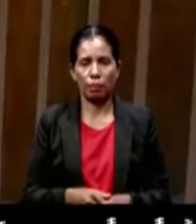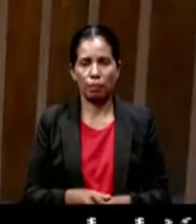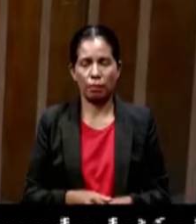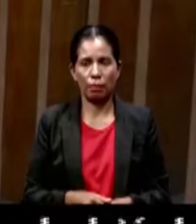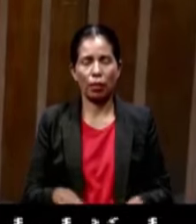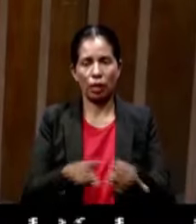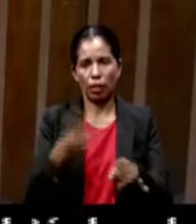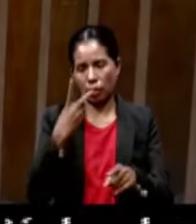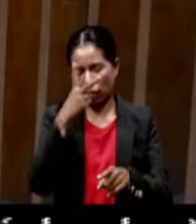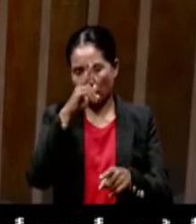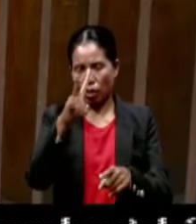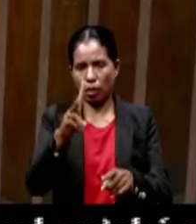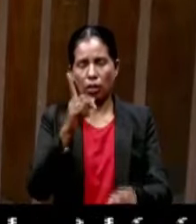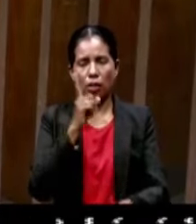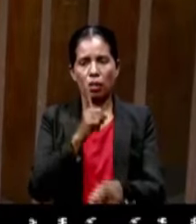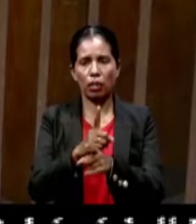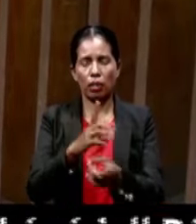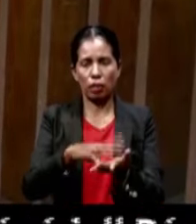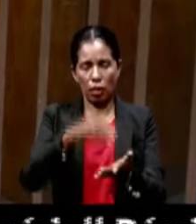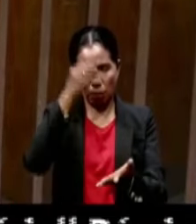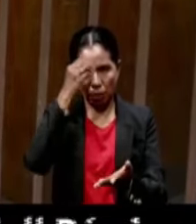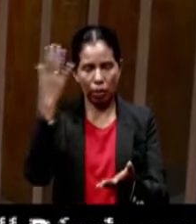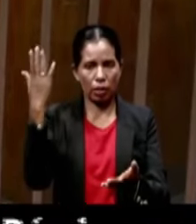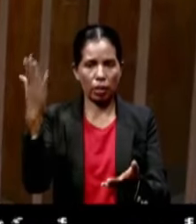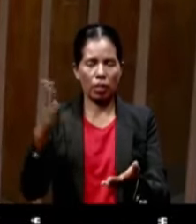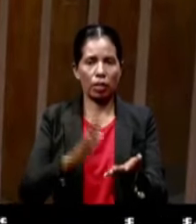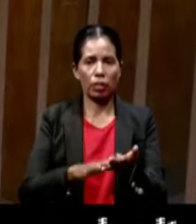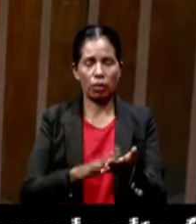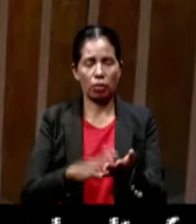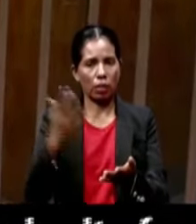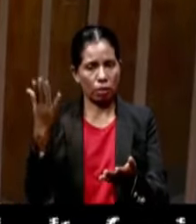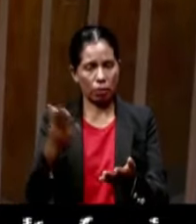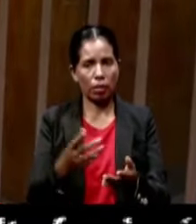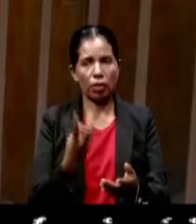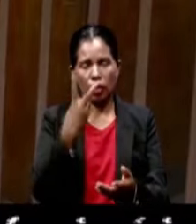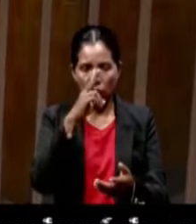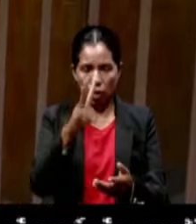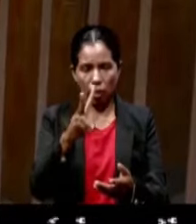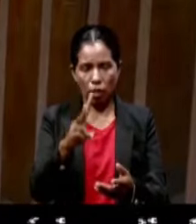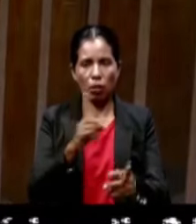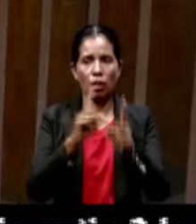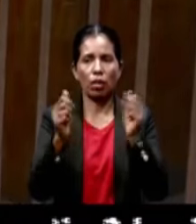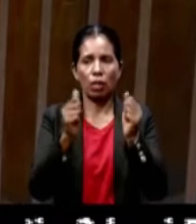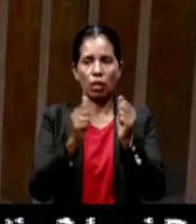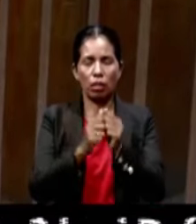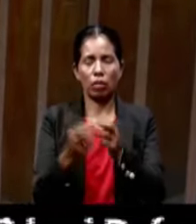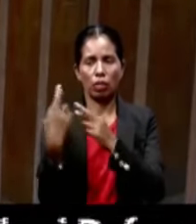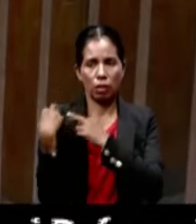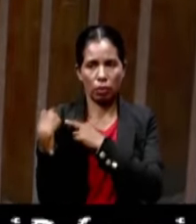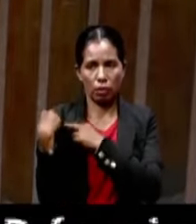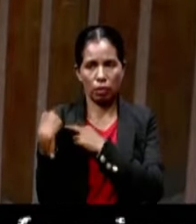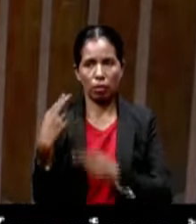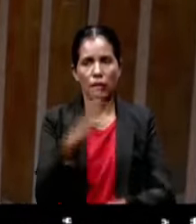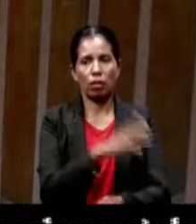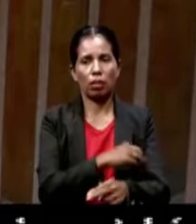Hanesa mo inta acompanha una realidade ensino aprendizagem e a sala de aula. Turma, ita badadalia o responsável currículo